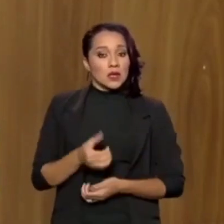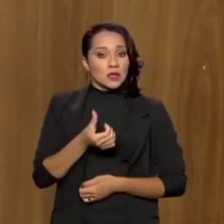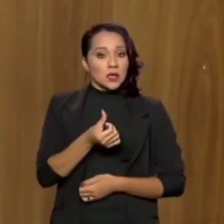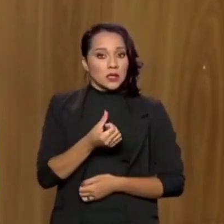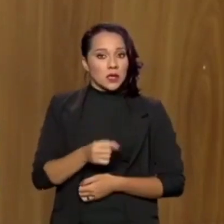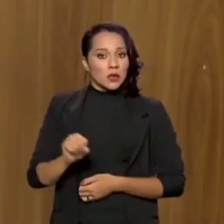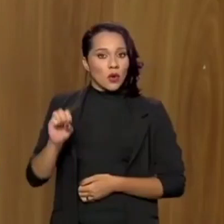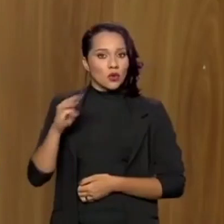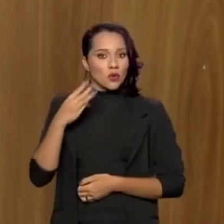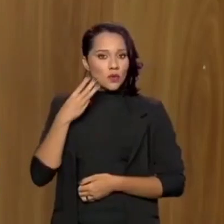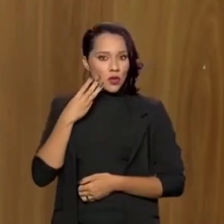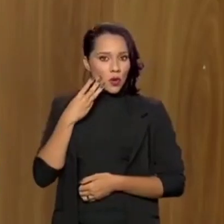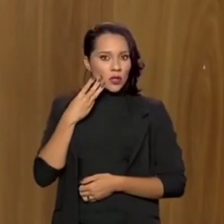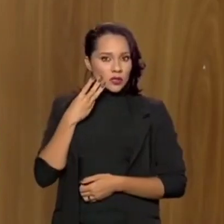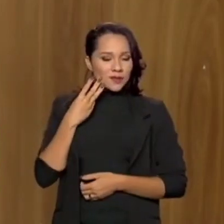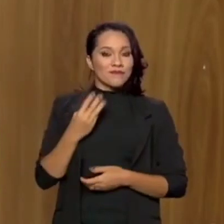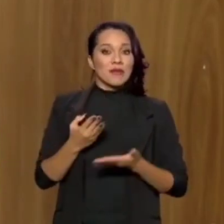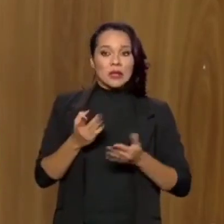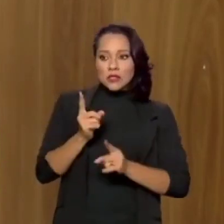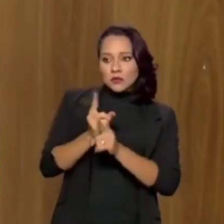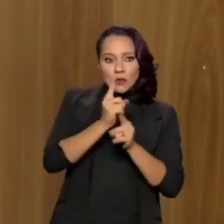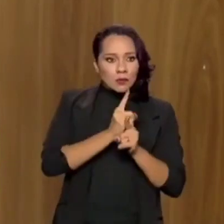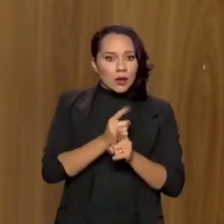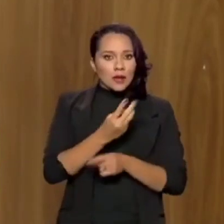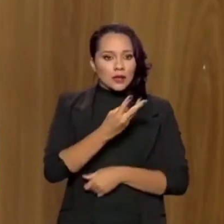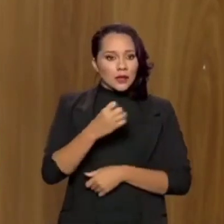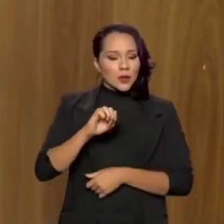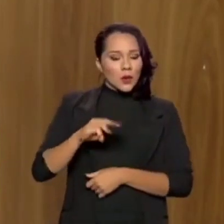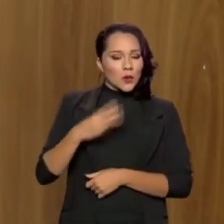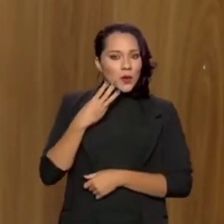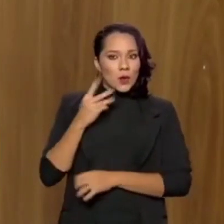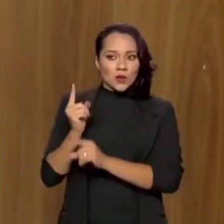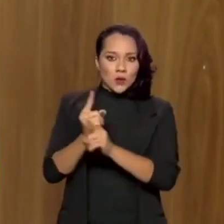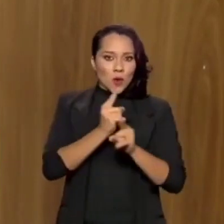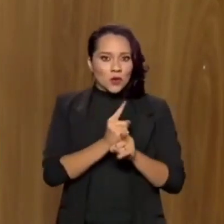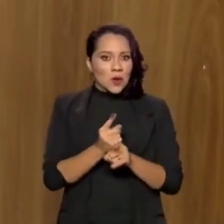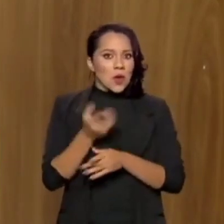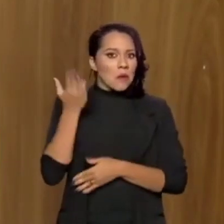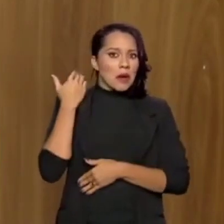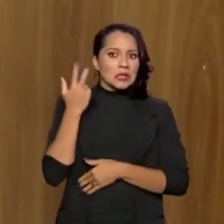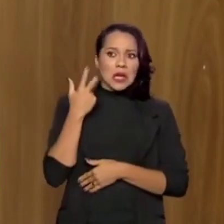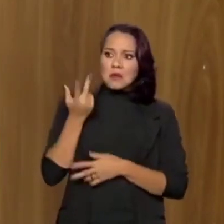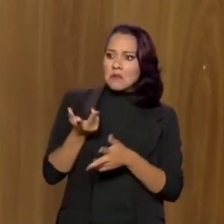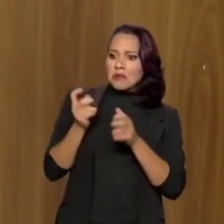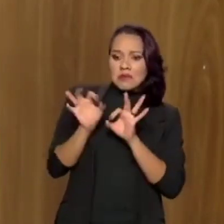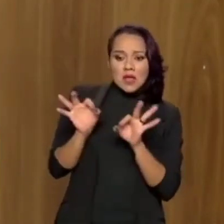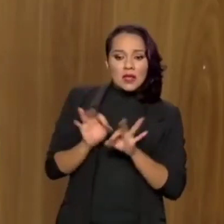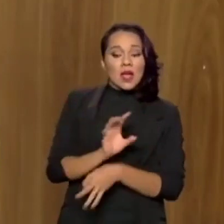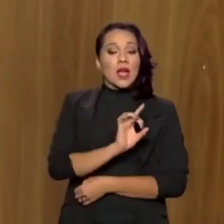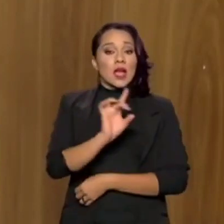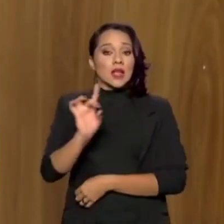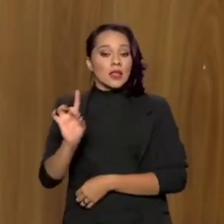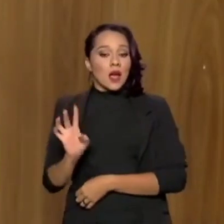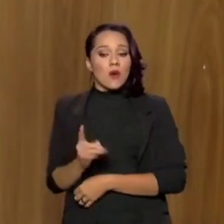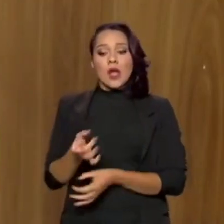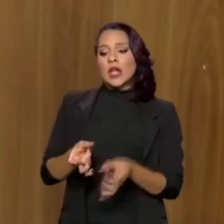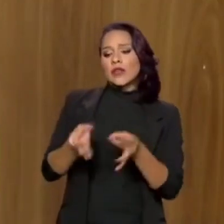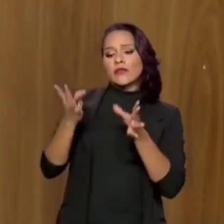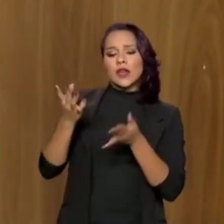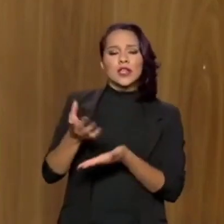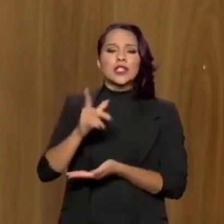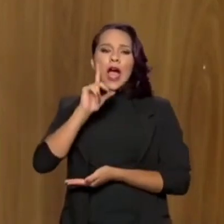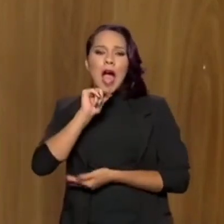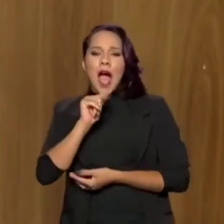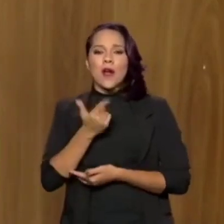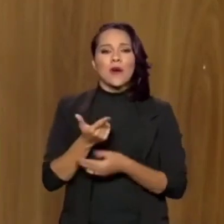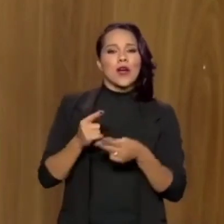de brasileiros, nós digitalizamos, descobrimos 38 milhões de brasileiros invisíveis. Cada um que vendendo uma garrafa de